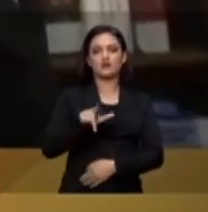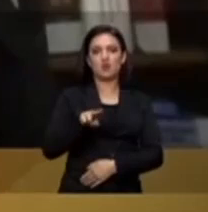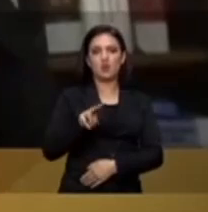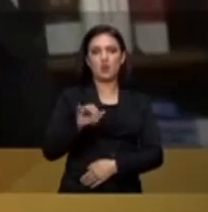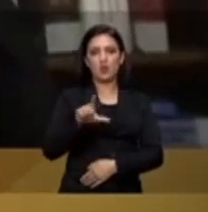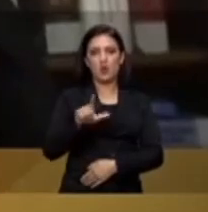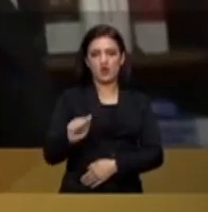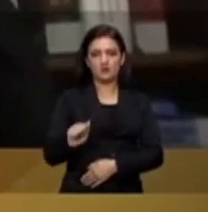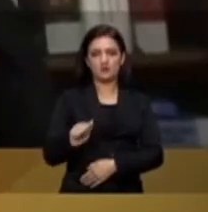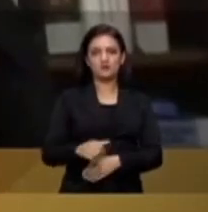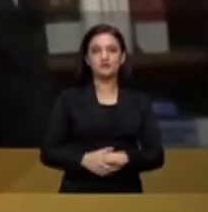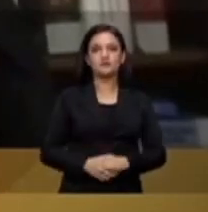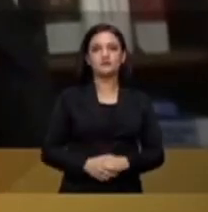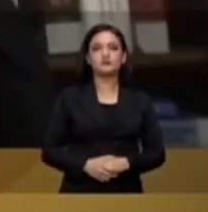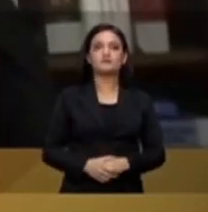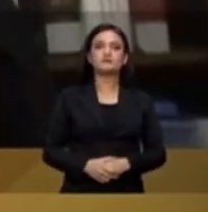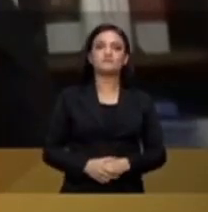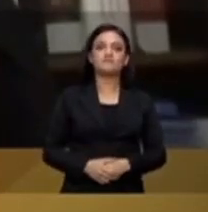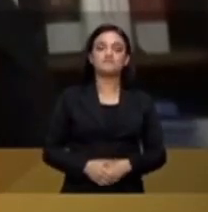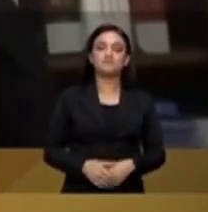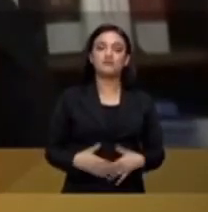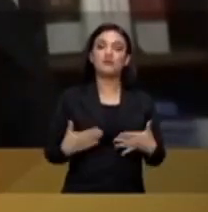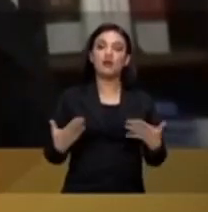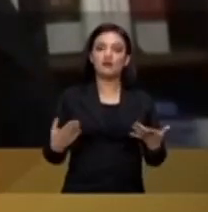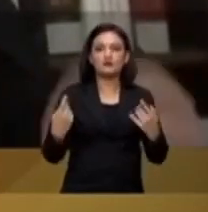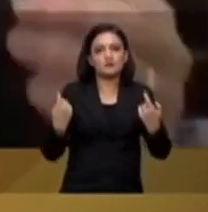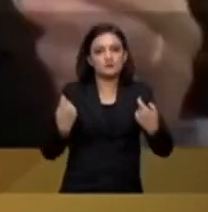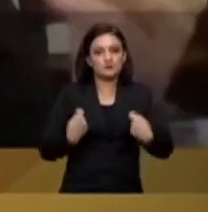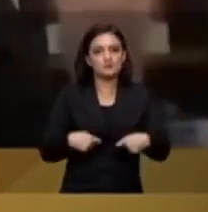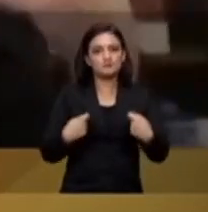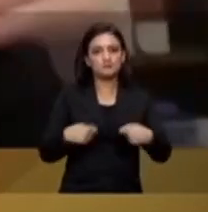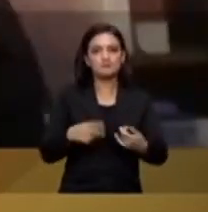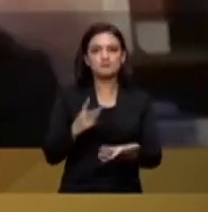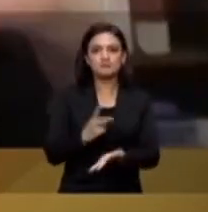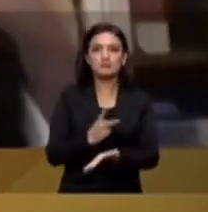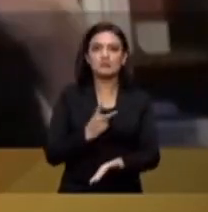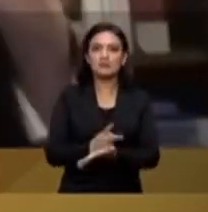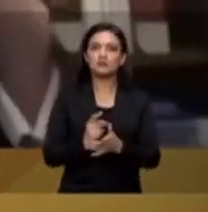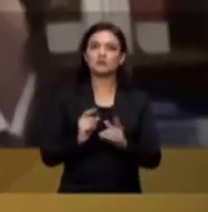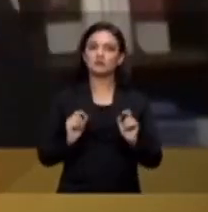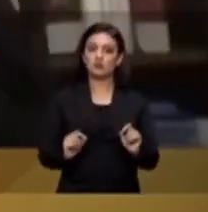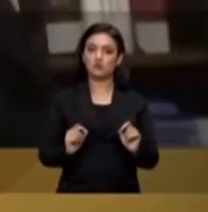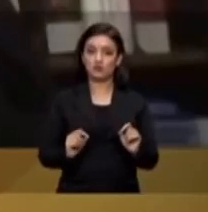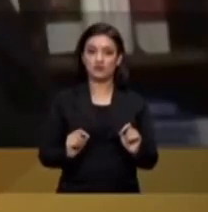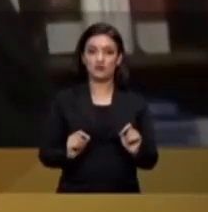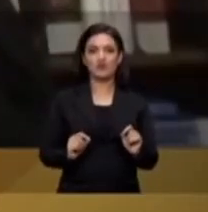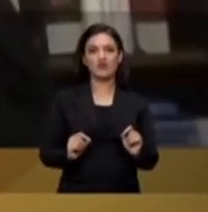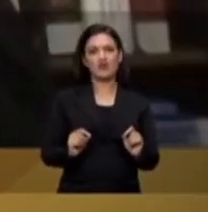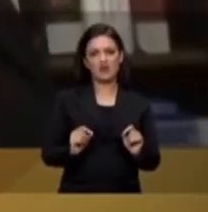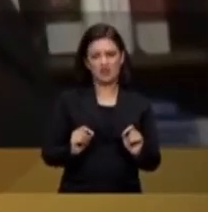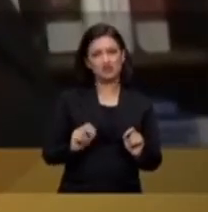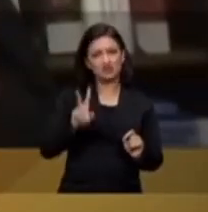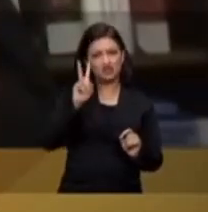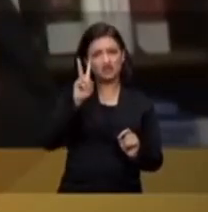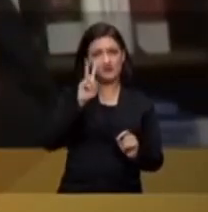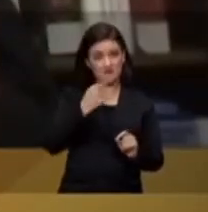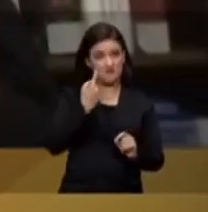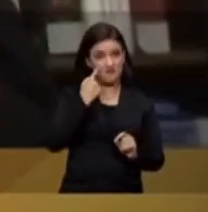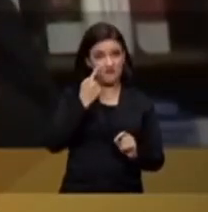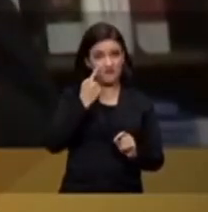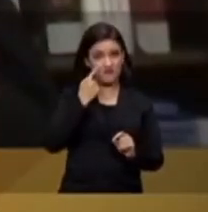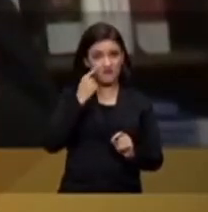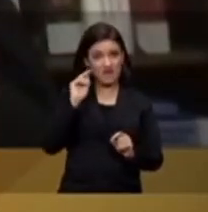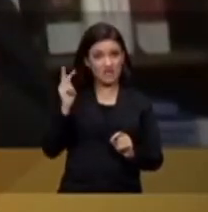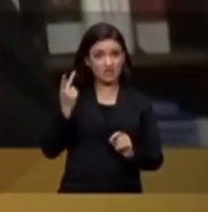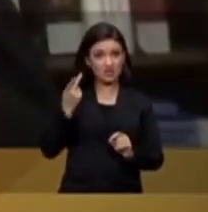Inácio Lula da Silva. Portanto, é preciso realmente recompor a verdade histórica e